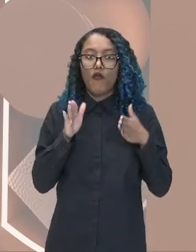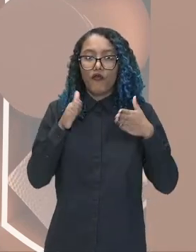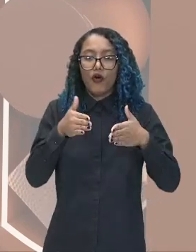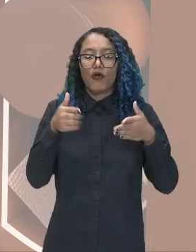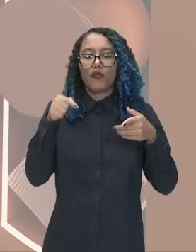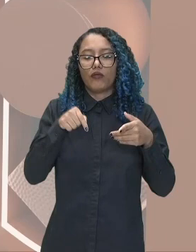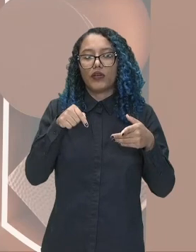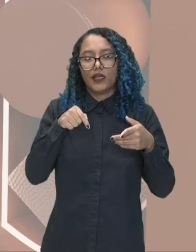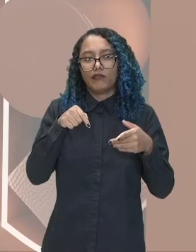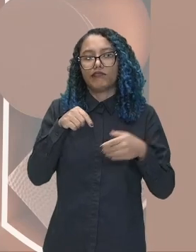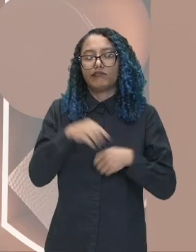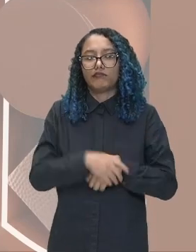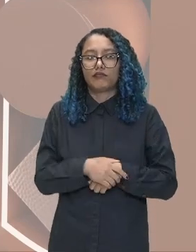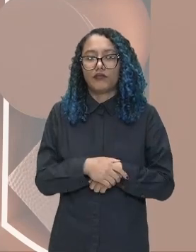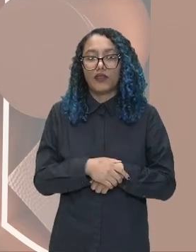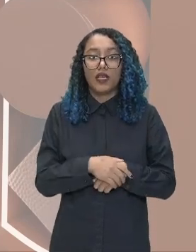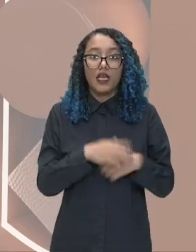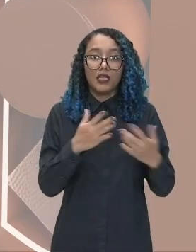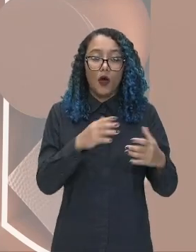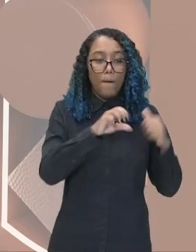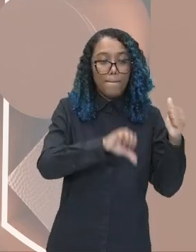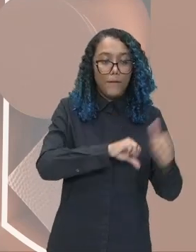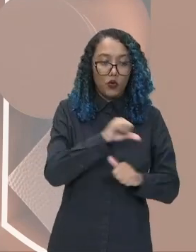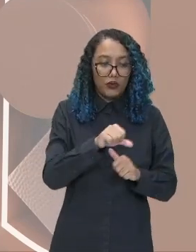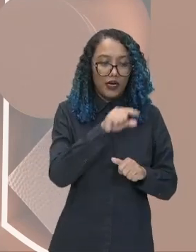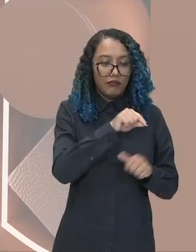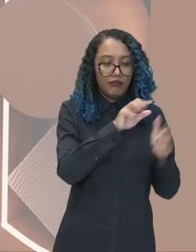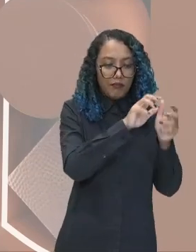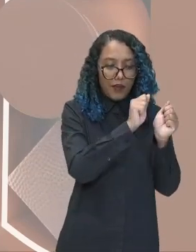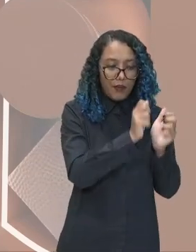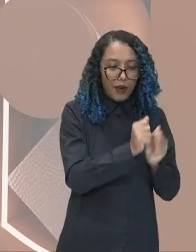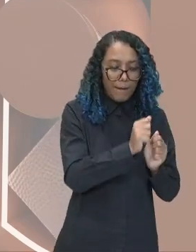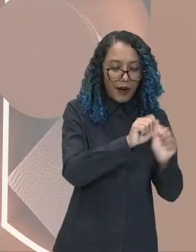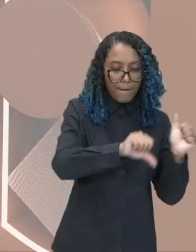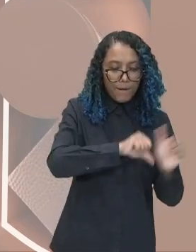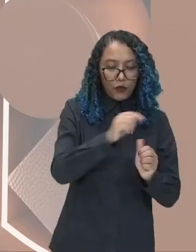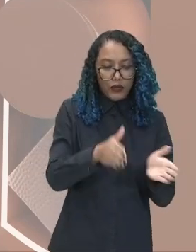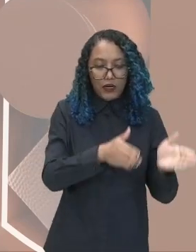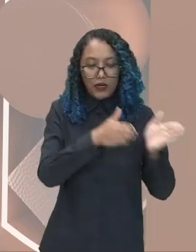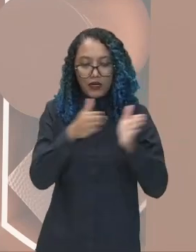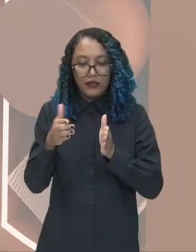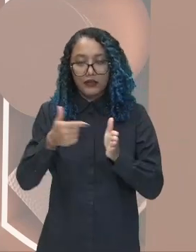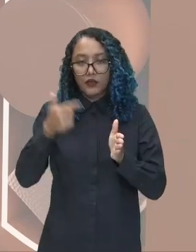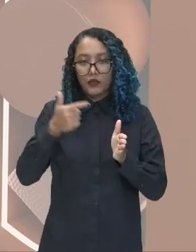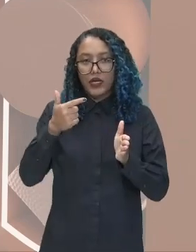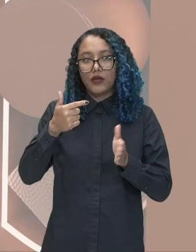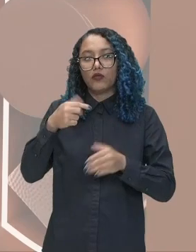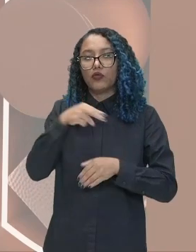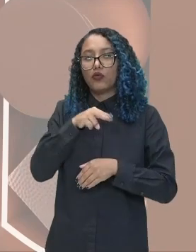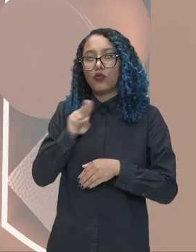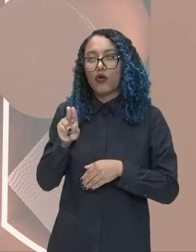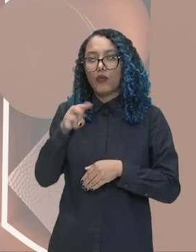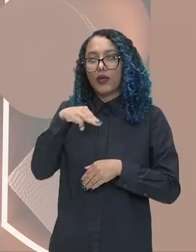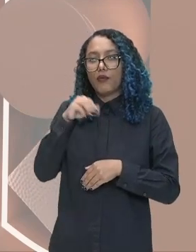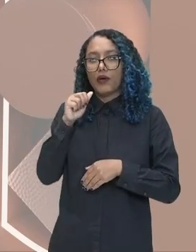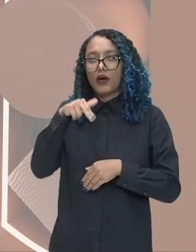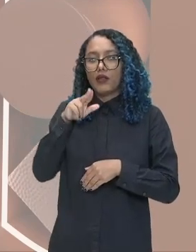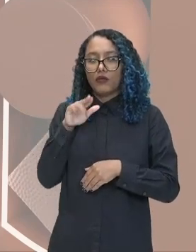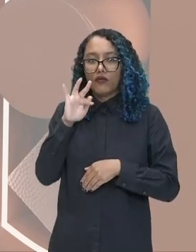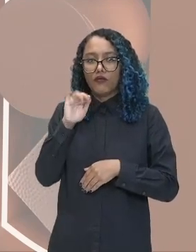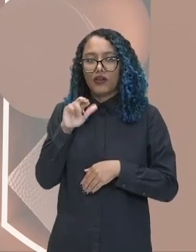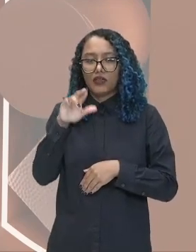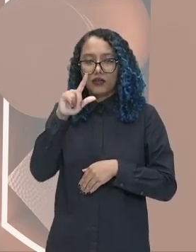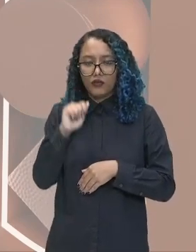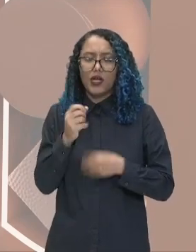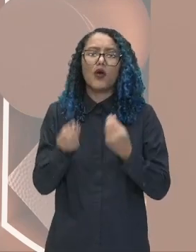artesanato e vamos então dar um passo além. Vamos então para a manufatura. Como é que se dava então, professor, o